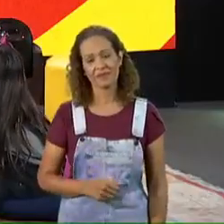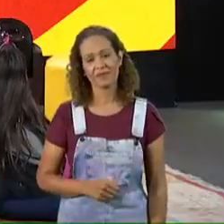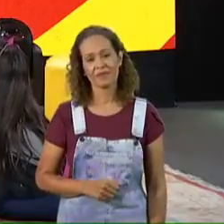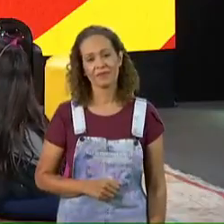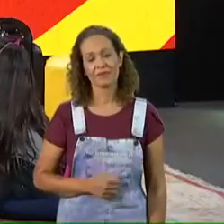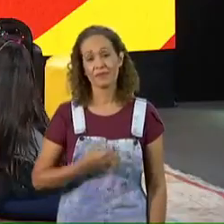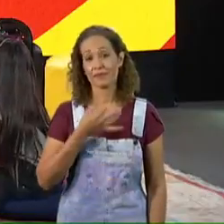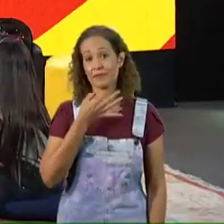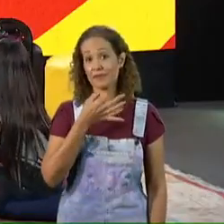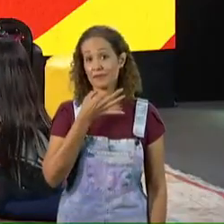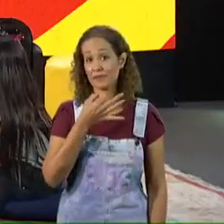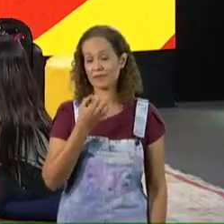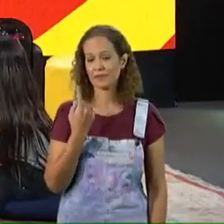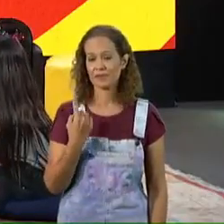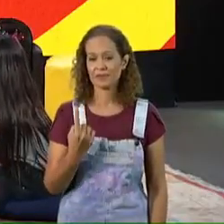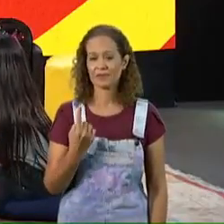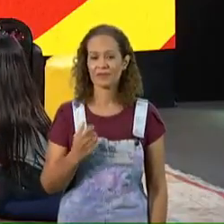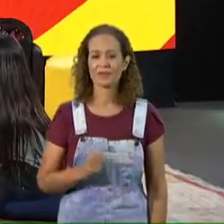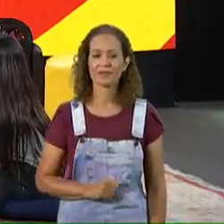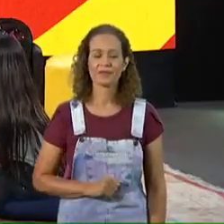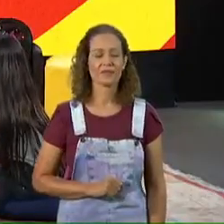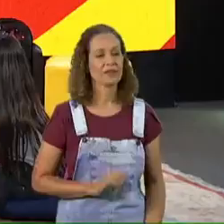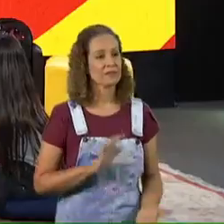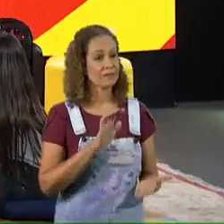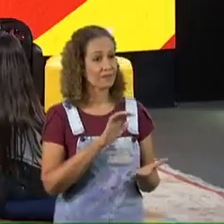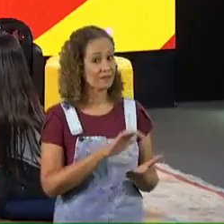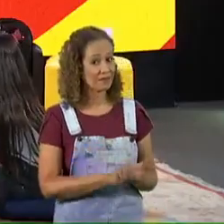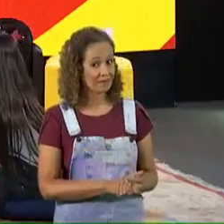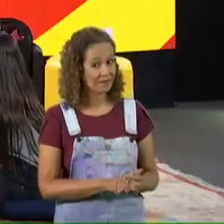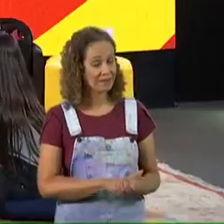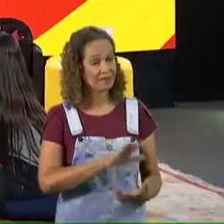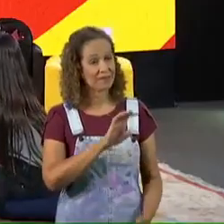Dá uma dica, peraí. Então. Era casada com Eucana.